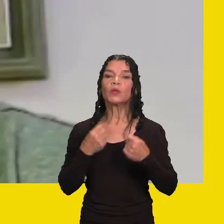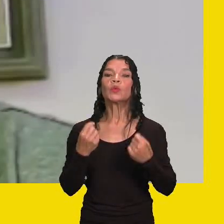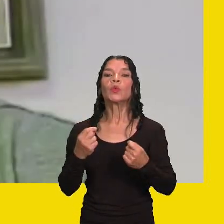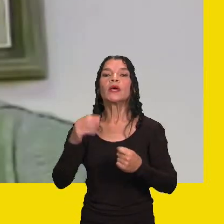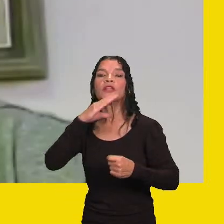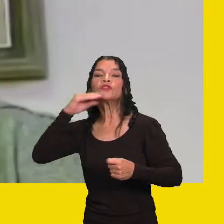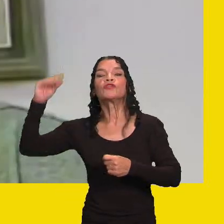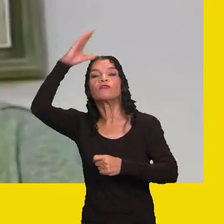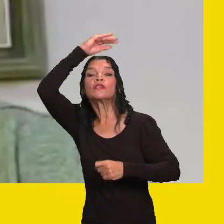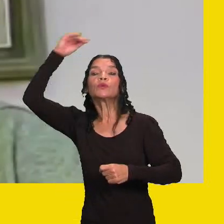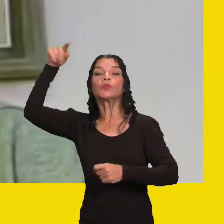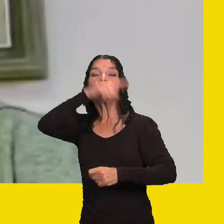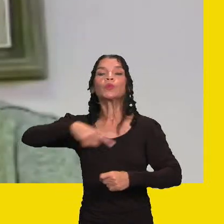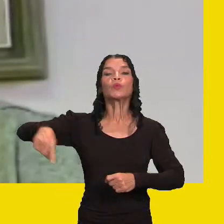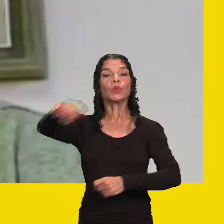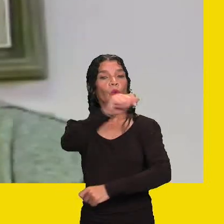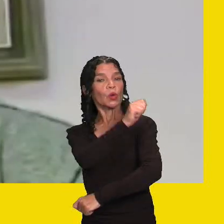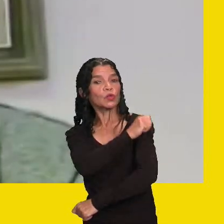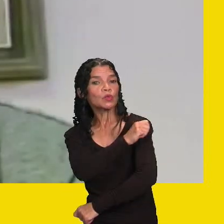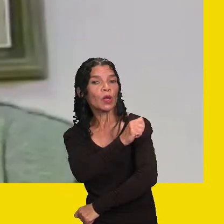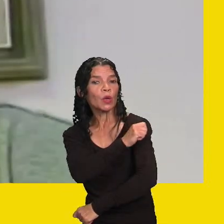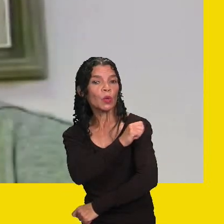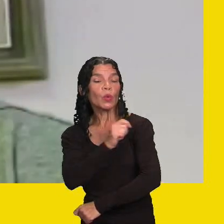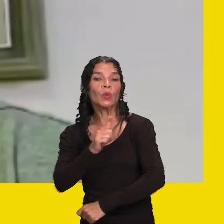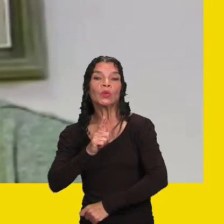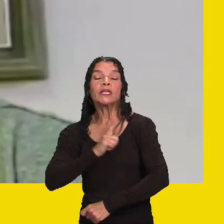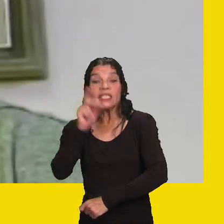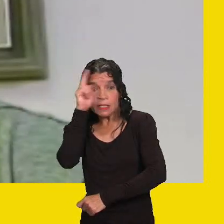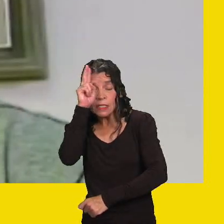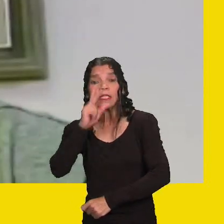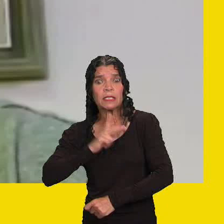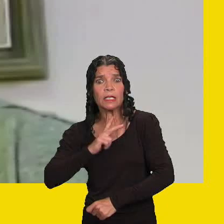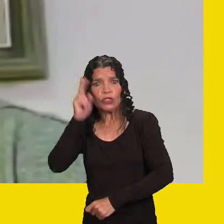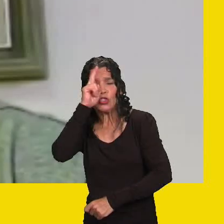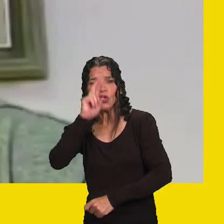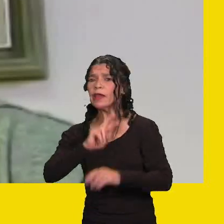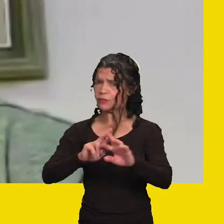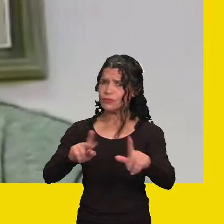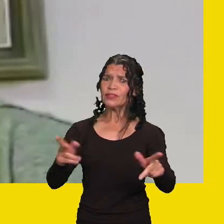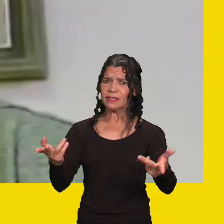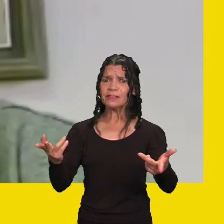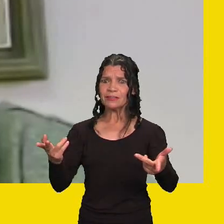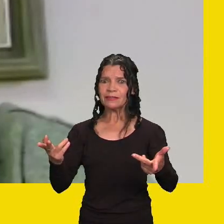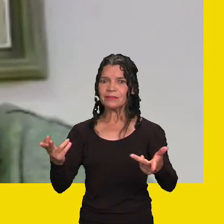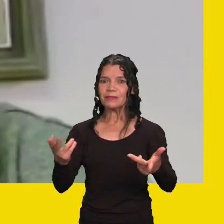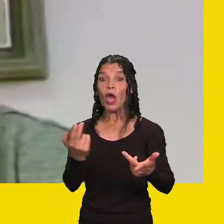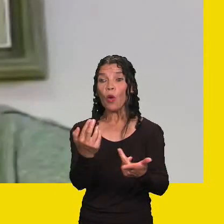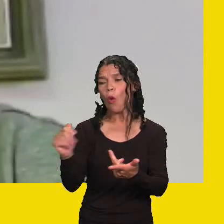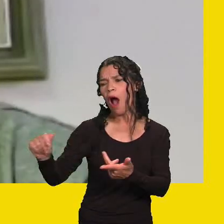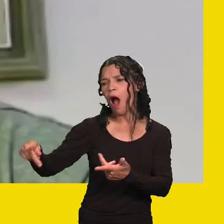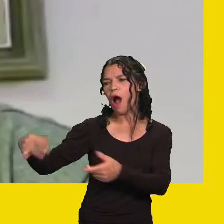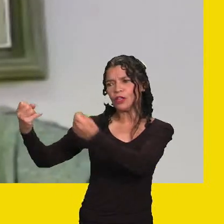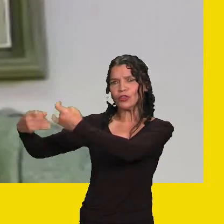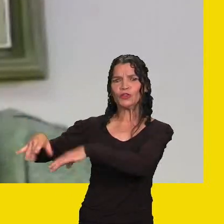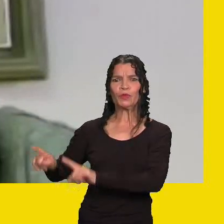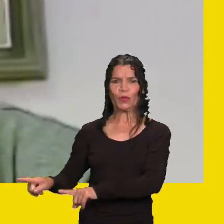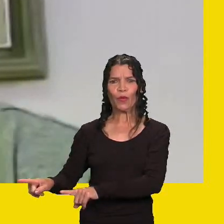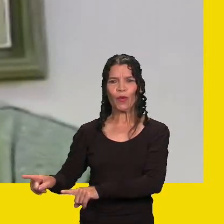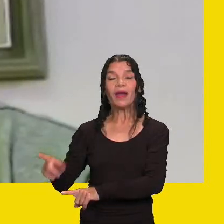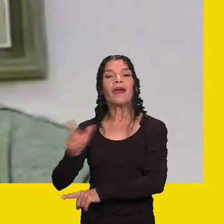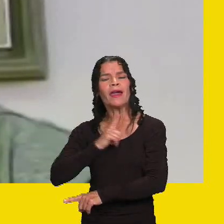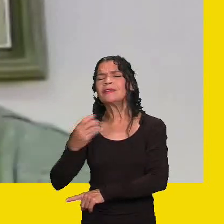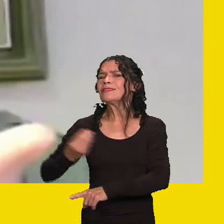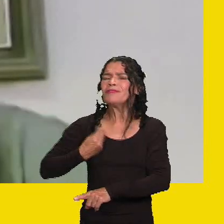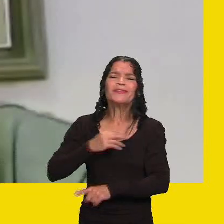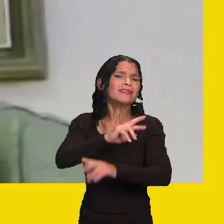que o nosso aluno é um ser histórico, ele é diferente, como a Ana Paula falou, ele vai ter